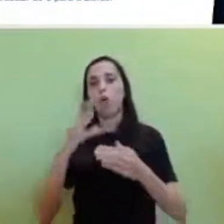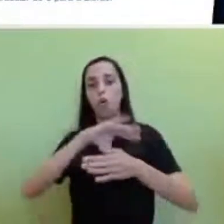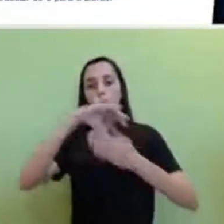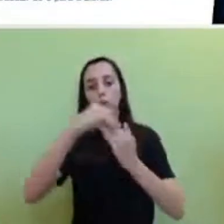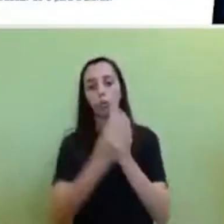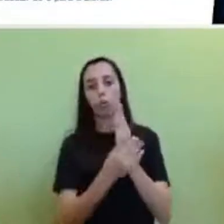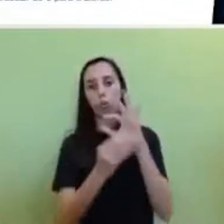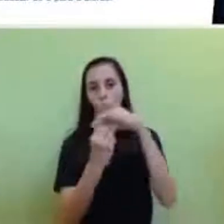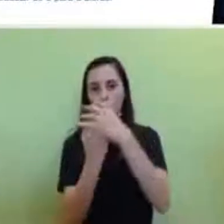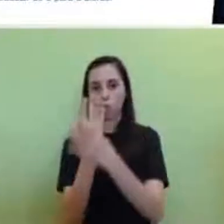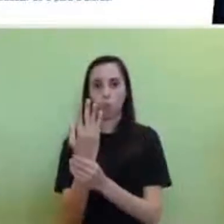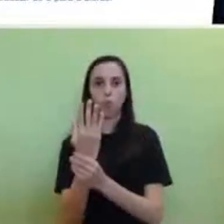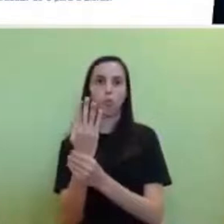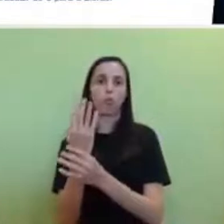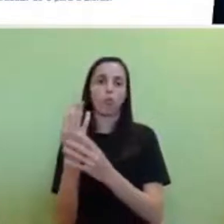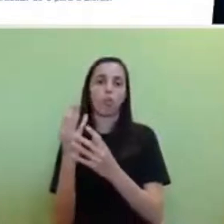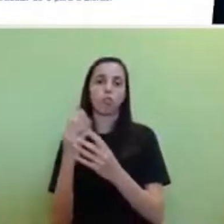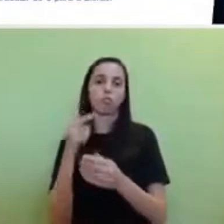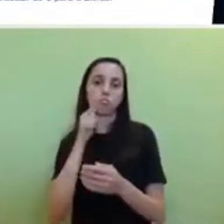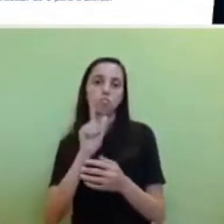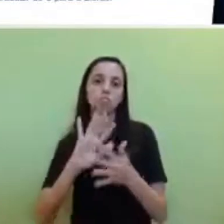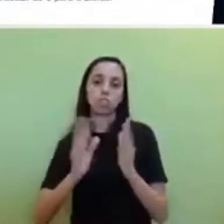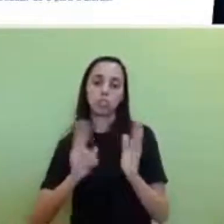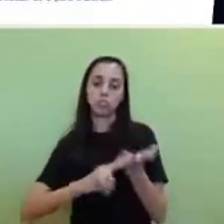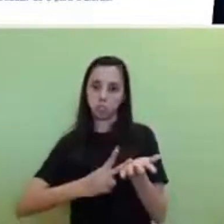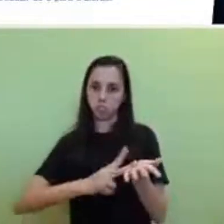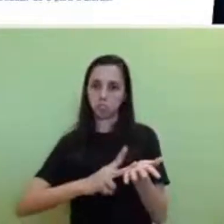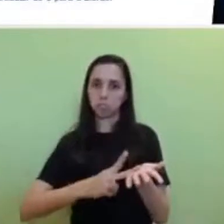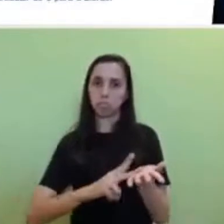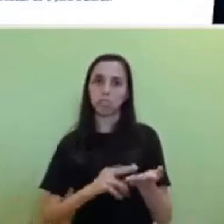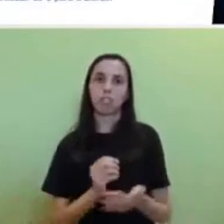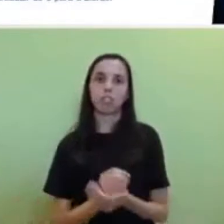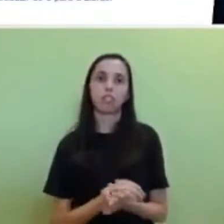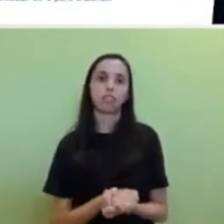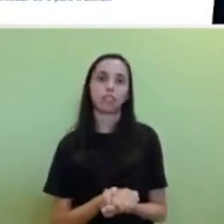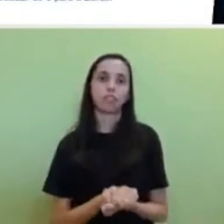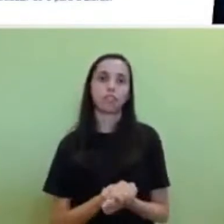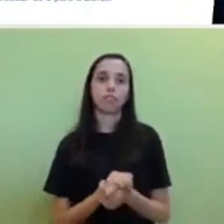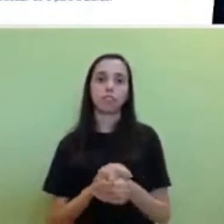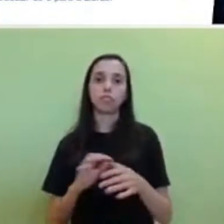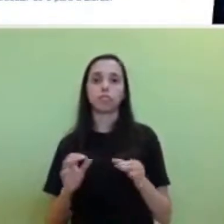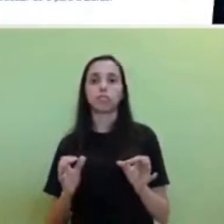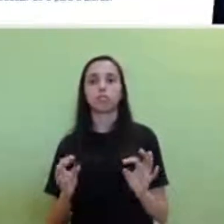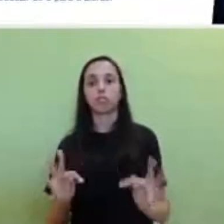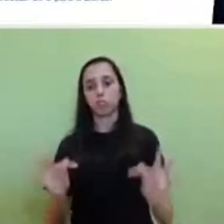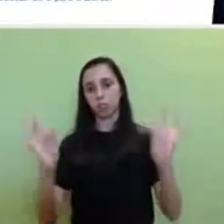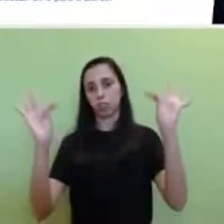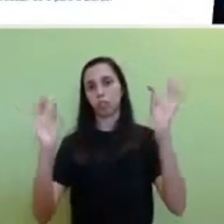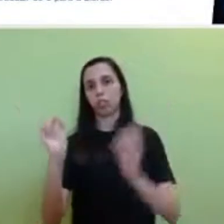eles ainda são uma tecnologia muito cara. Né? E também não tem uma acurácia muito boa